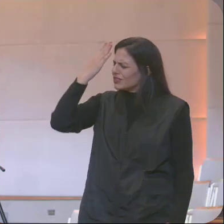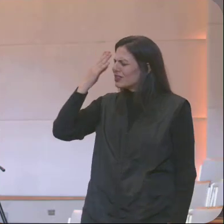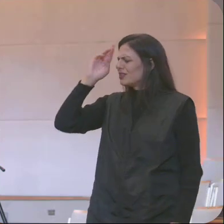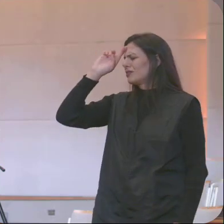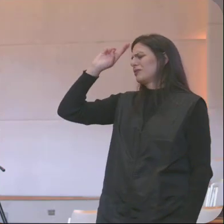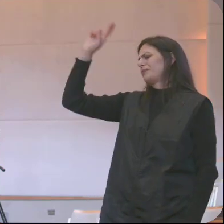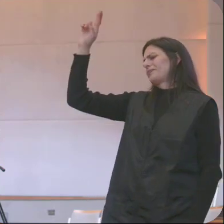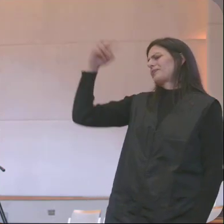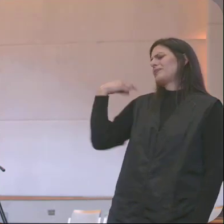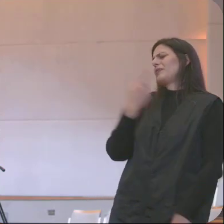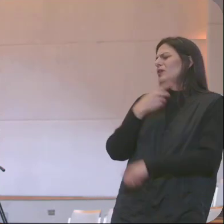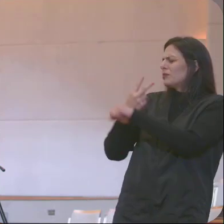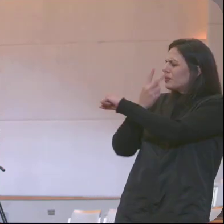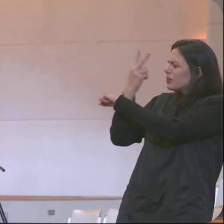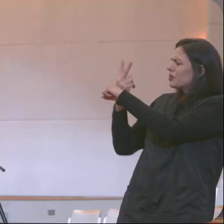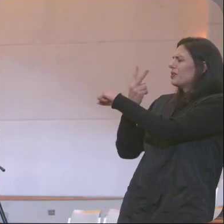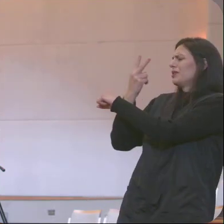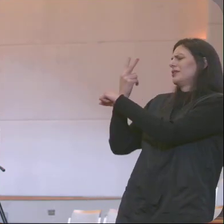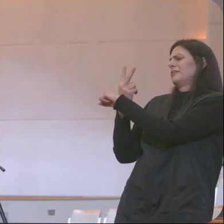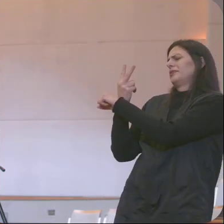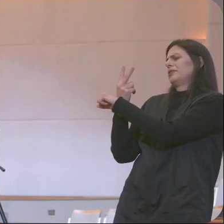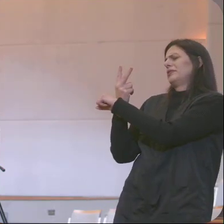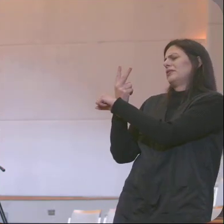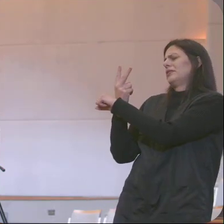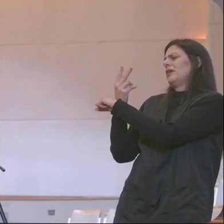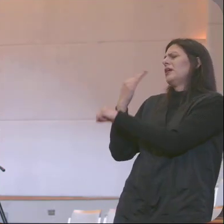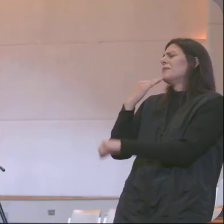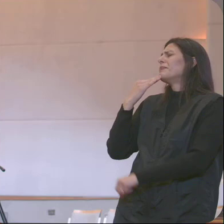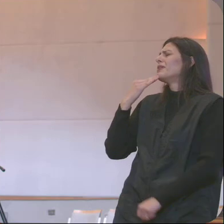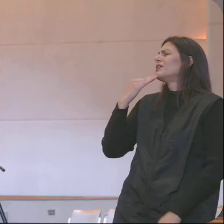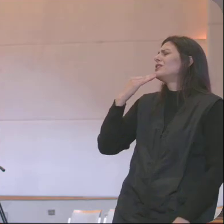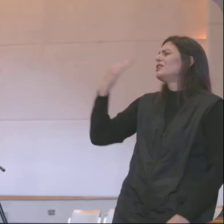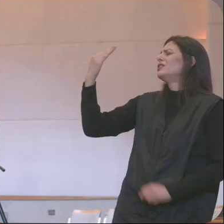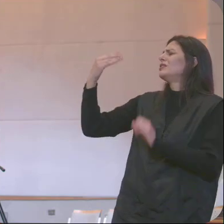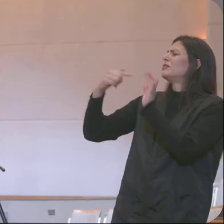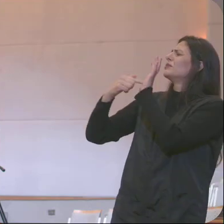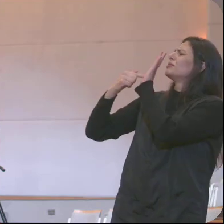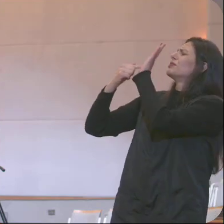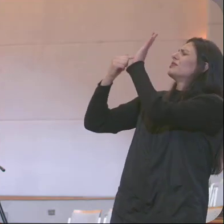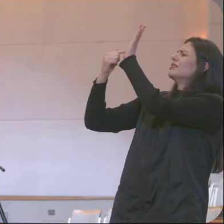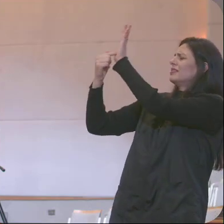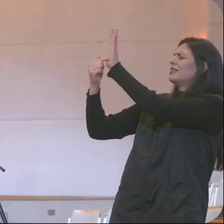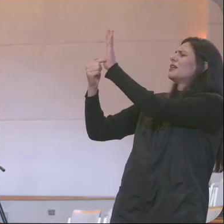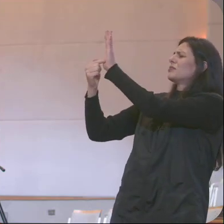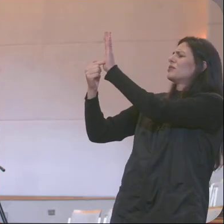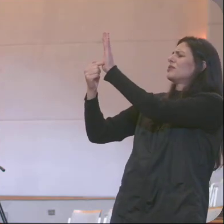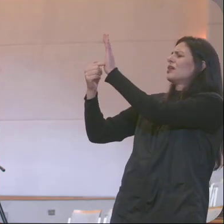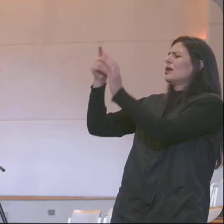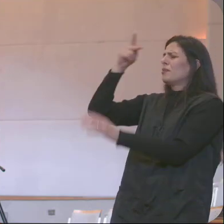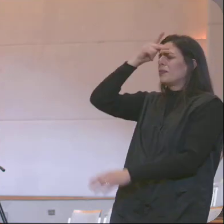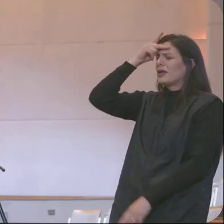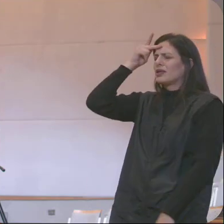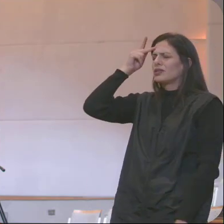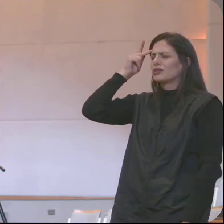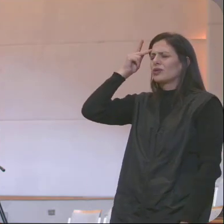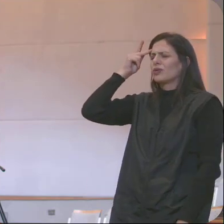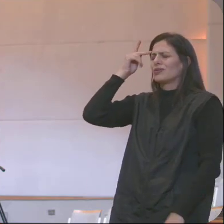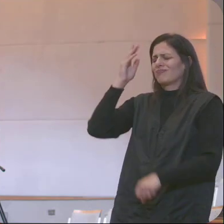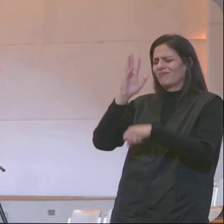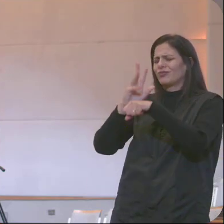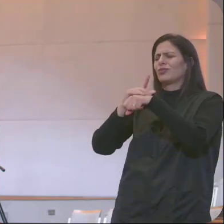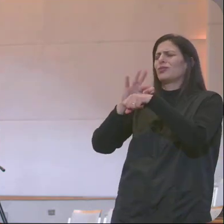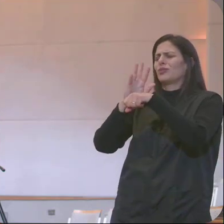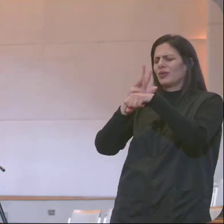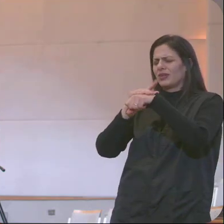Pai, pedindo por aqueles que estão doentes, acamados, pedindo pelo pastor Paulo Davi, que essa